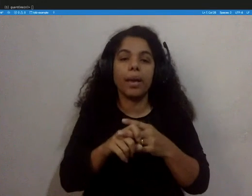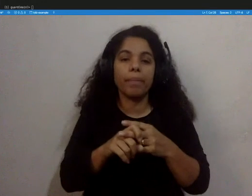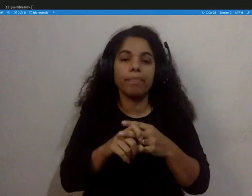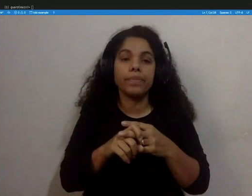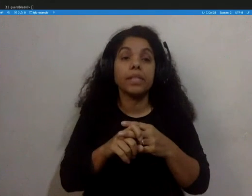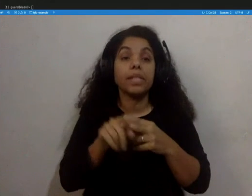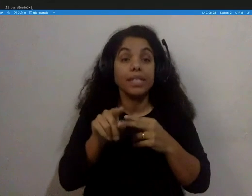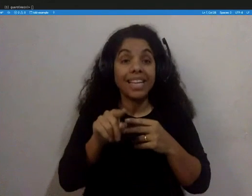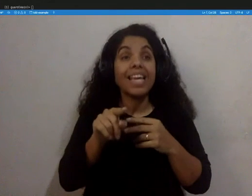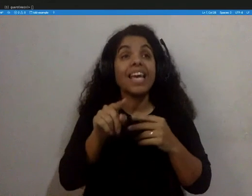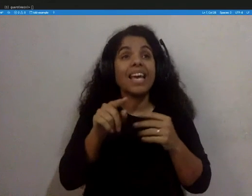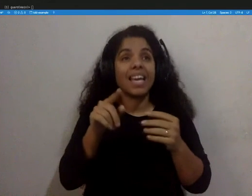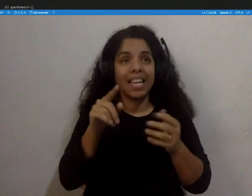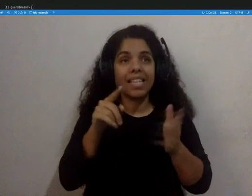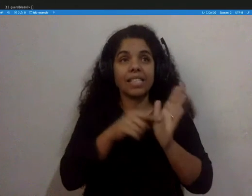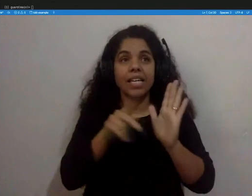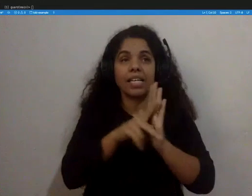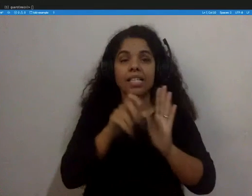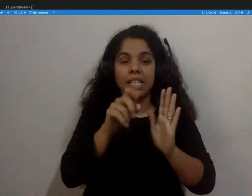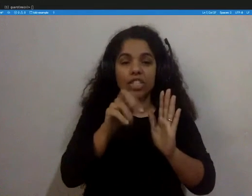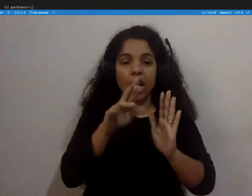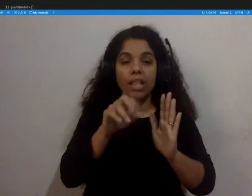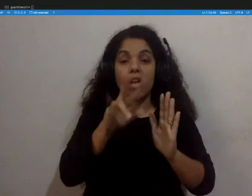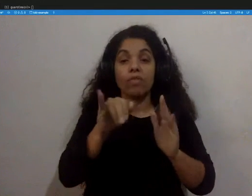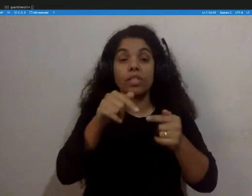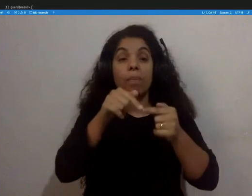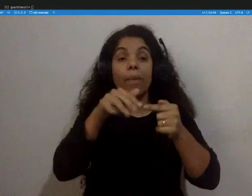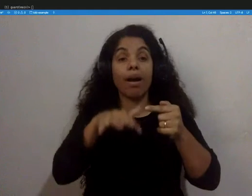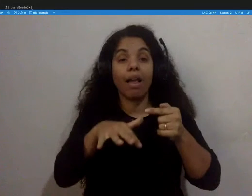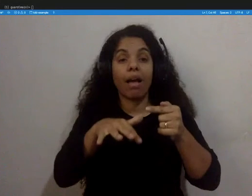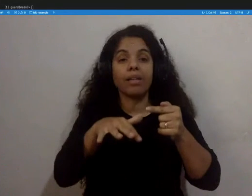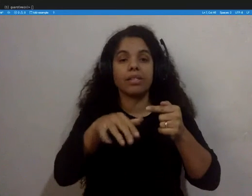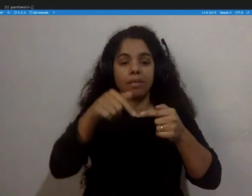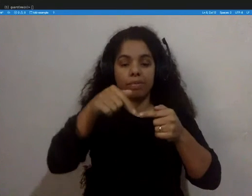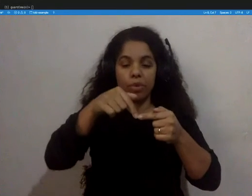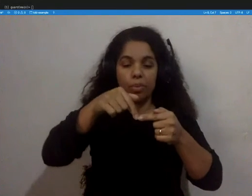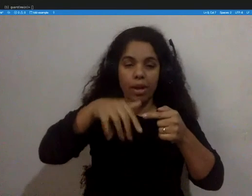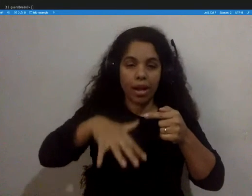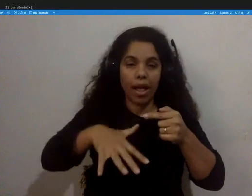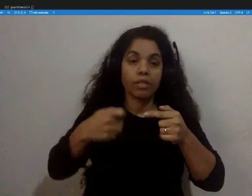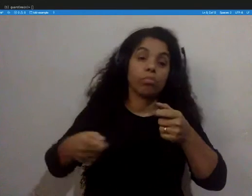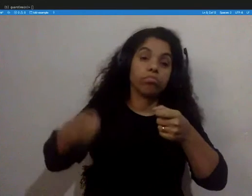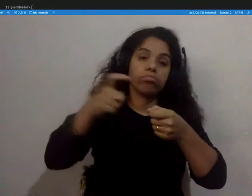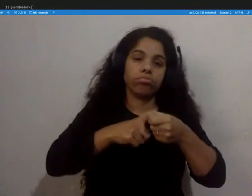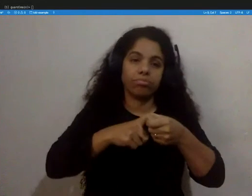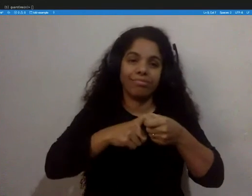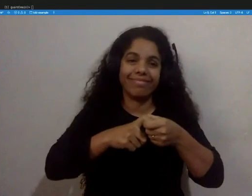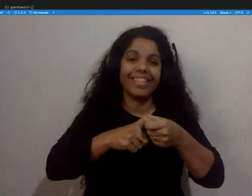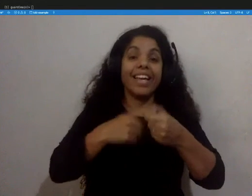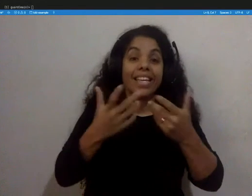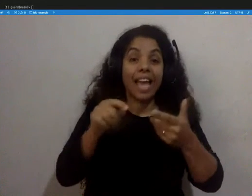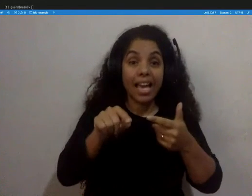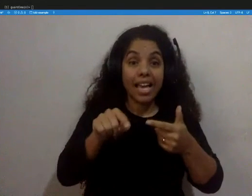E aí, esse dado destinatário ele vai ser uma classe que eu vou precisar retornar. E aí, a partir daí,